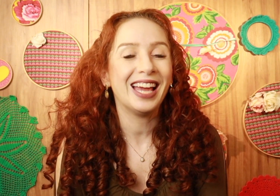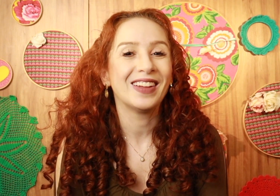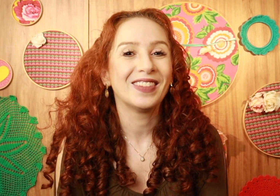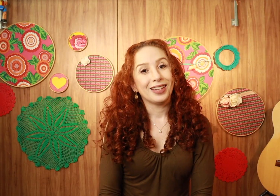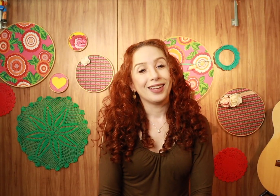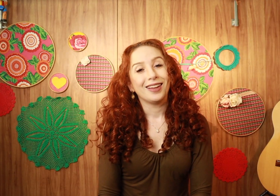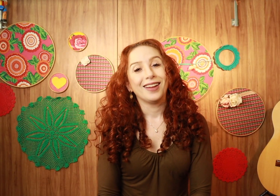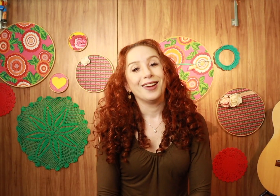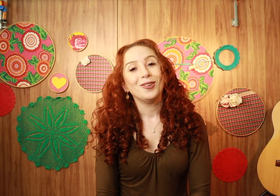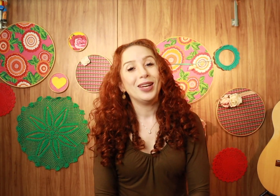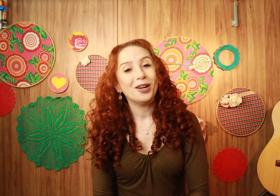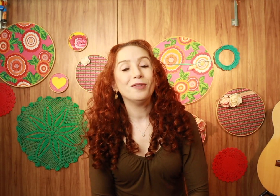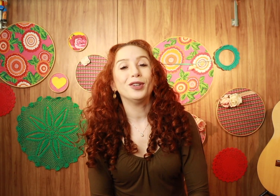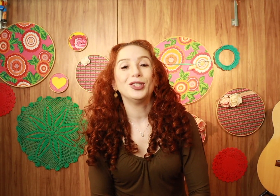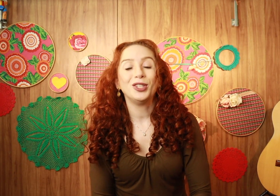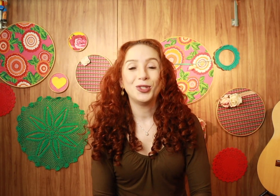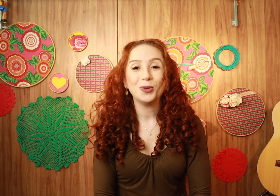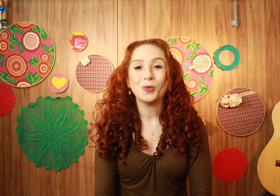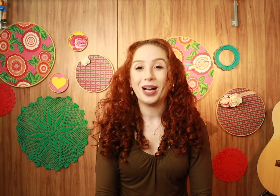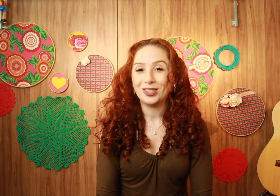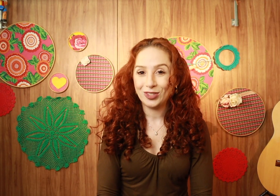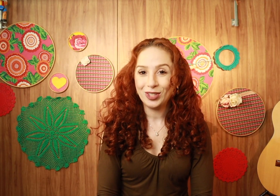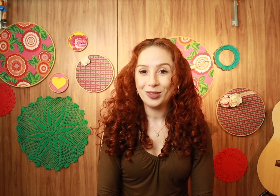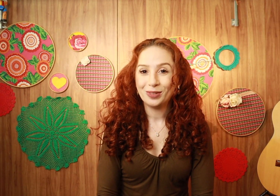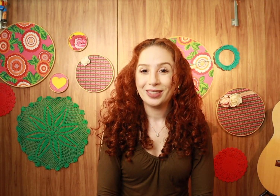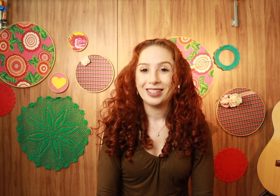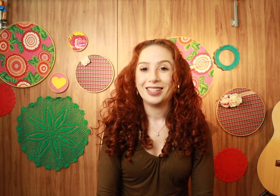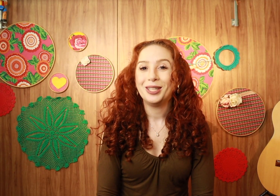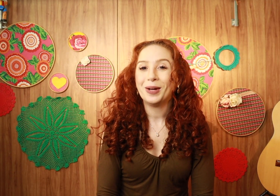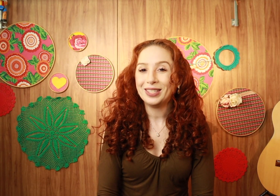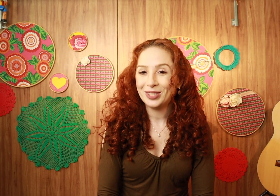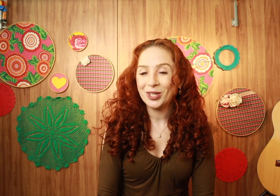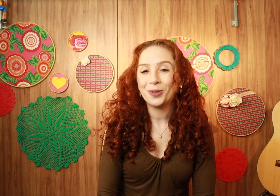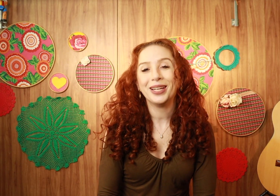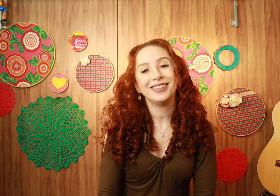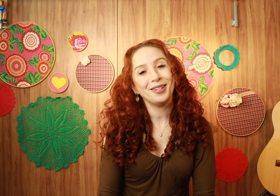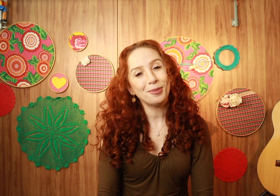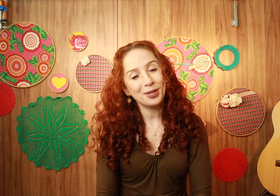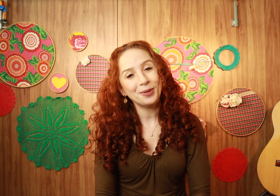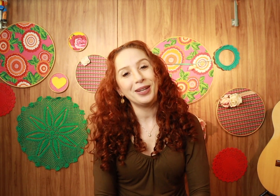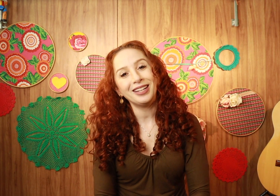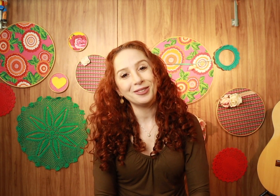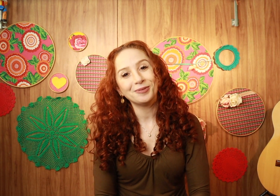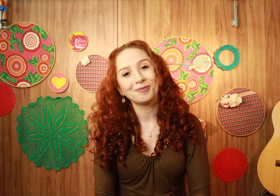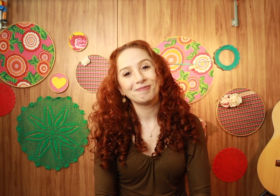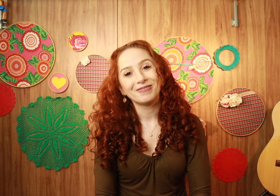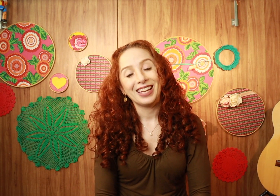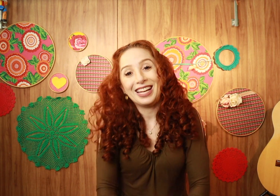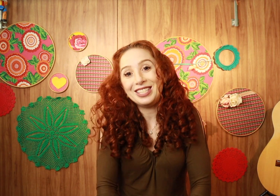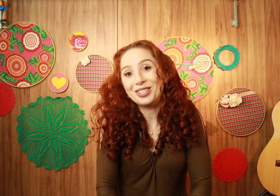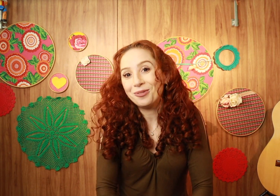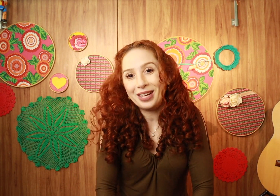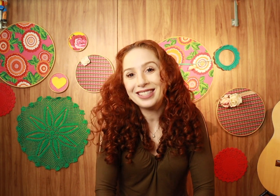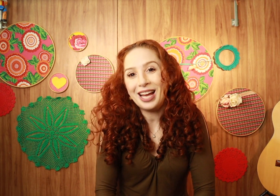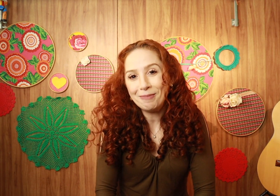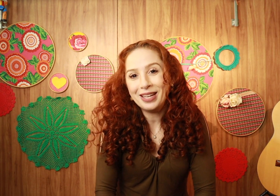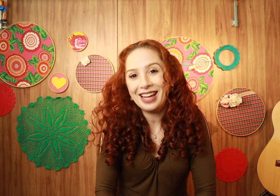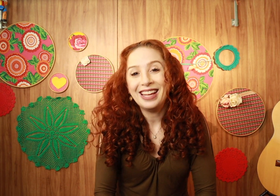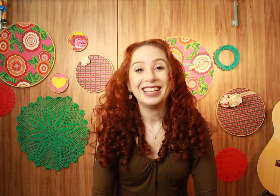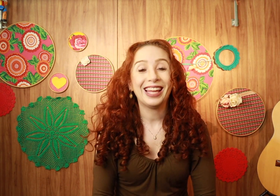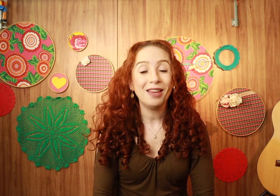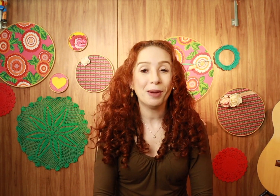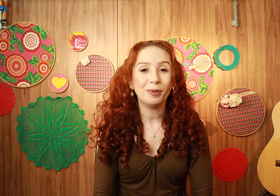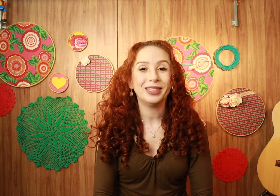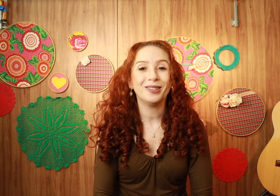grande, né? O leão foi gentil com o ratinho e o ratinho retribuiu o leão. A gente nunca sabe,